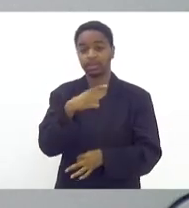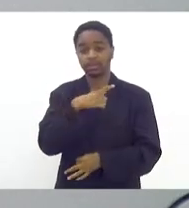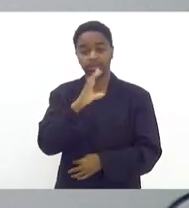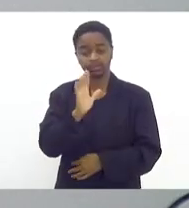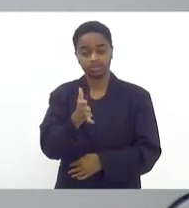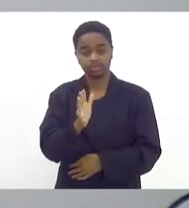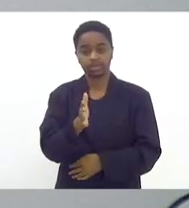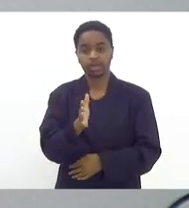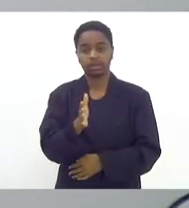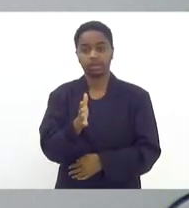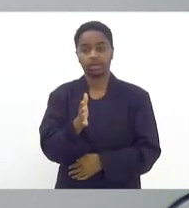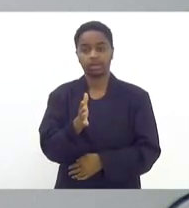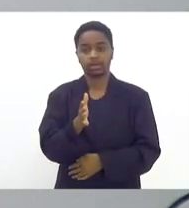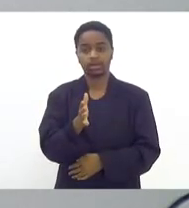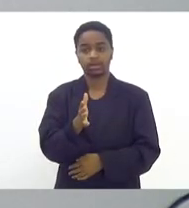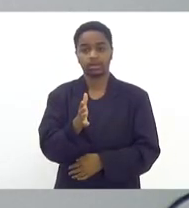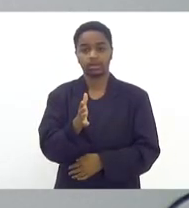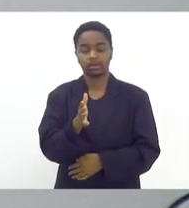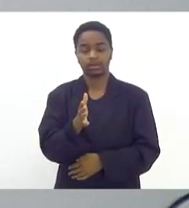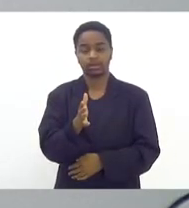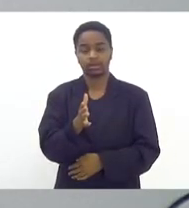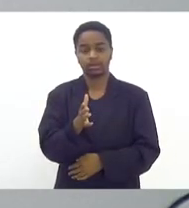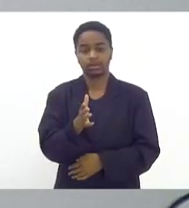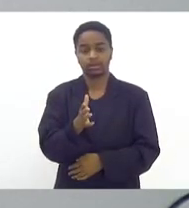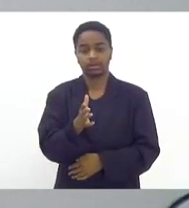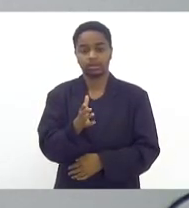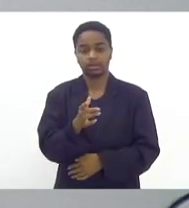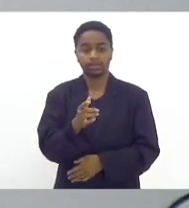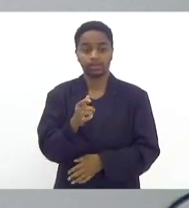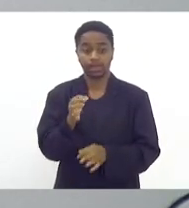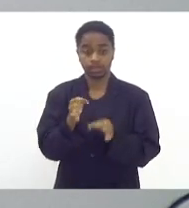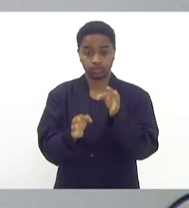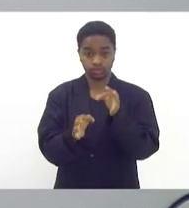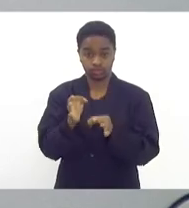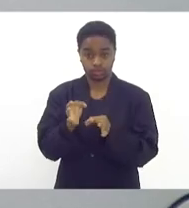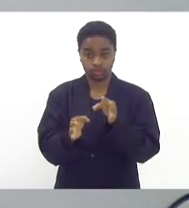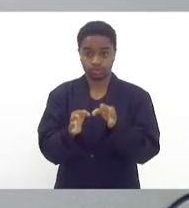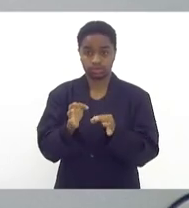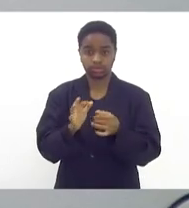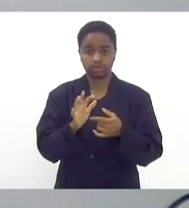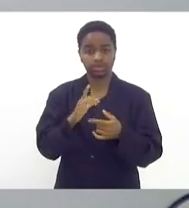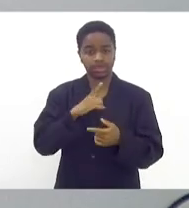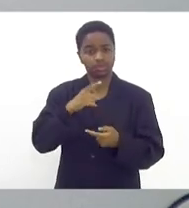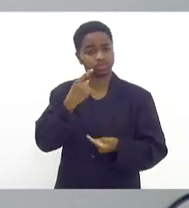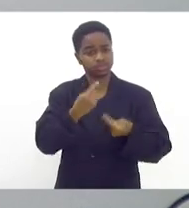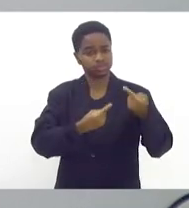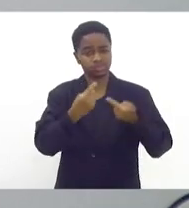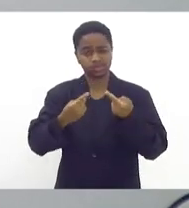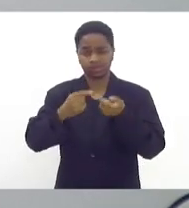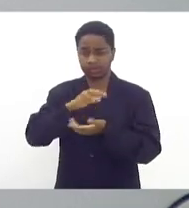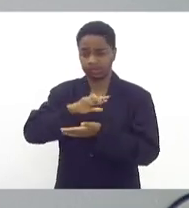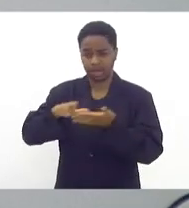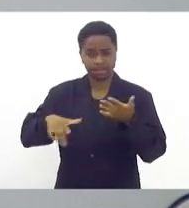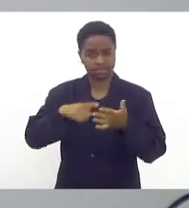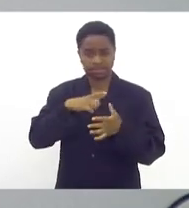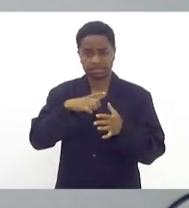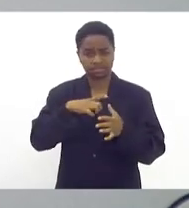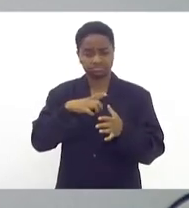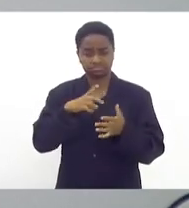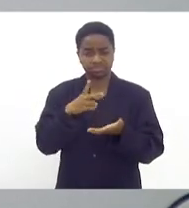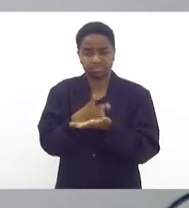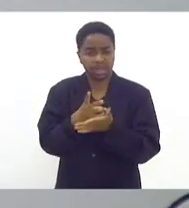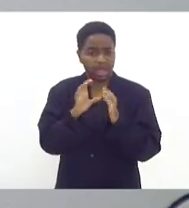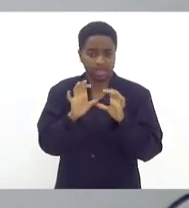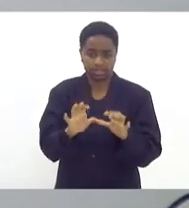deputados e senhoras e senhores da Justiça também grandes discussões é sempre assim nada